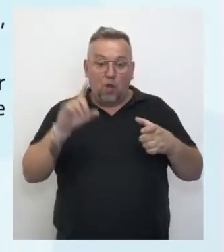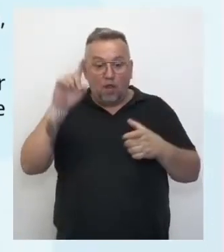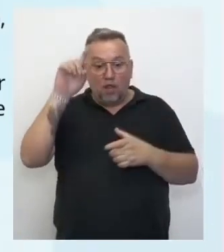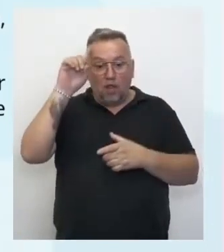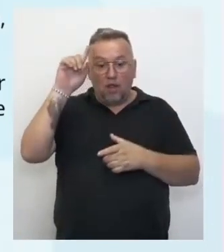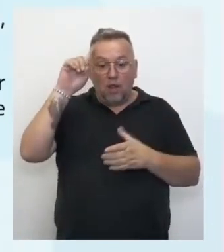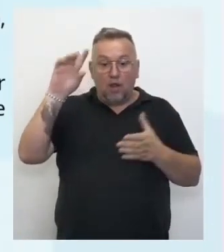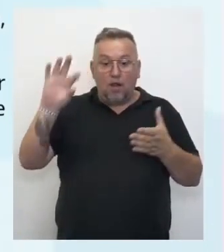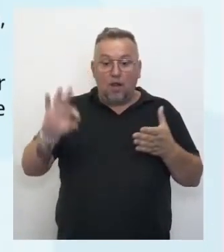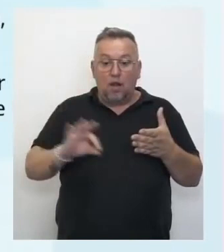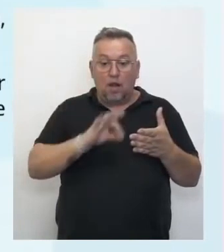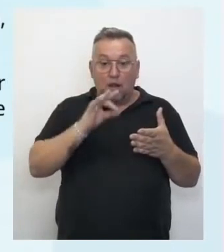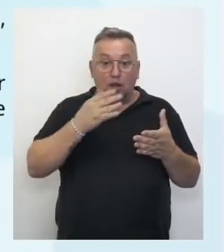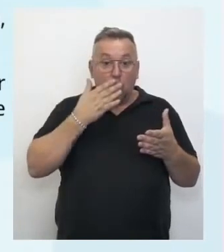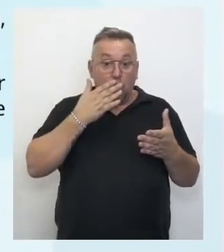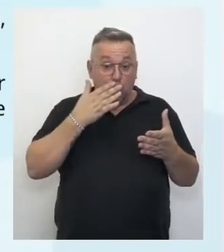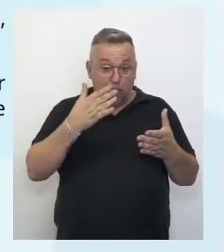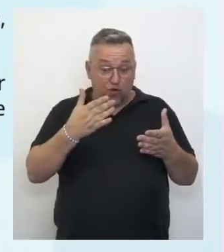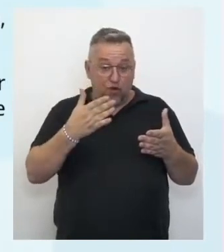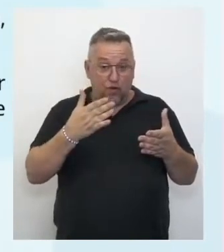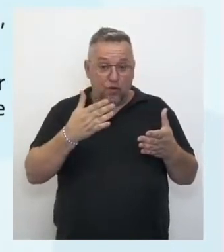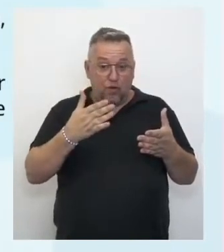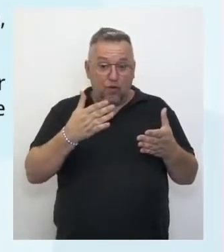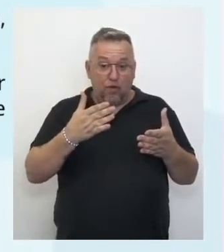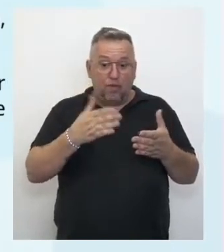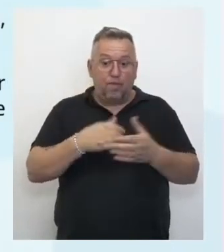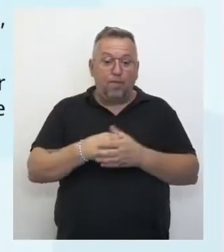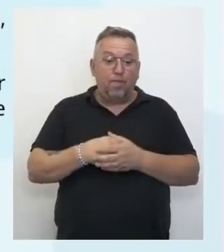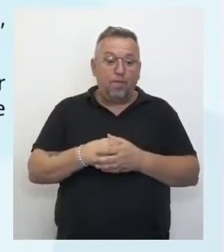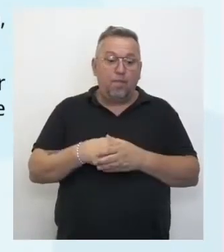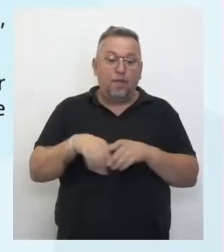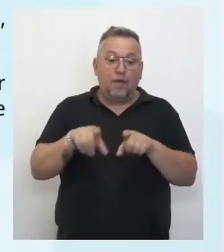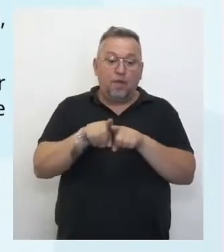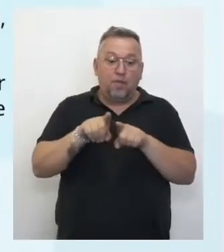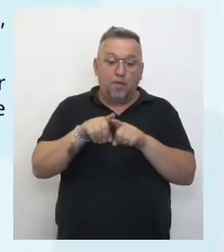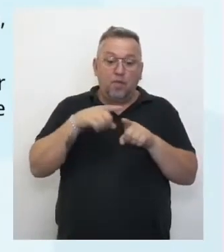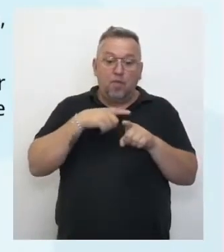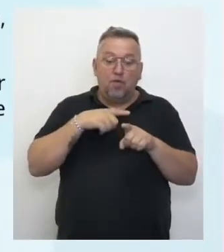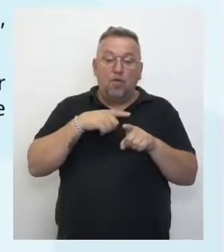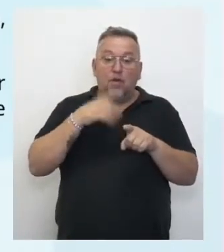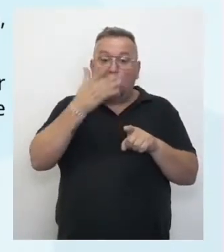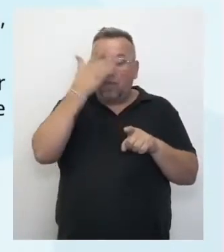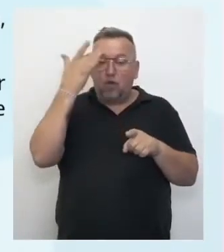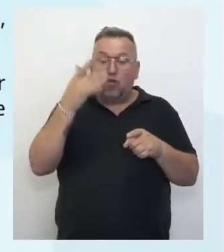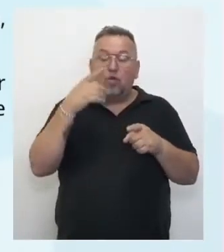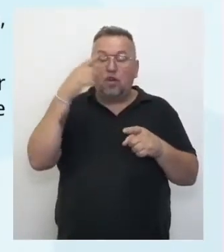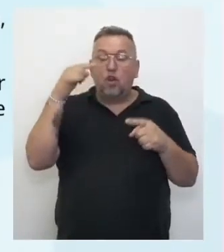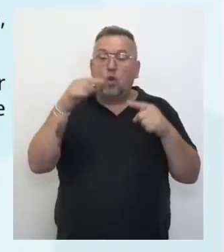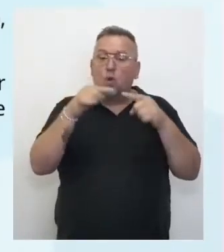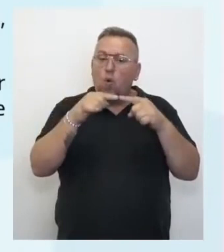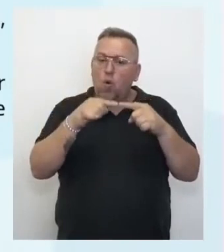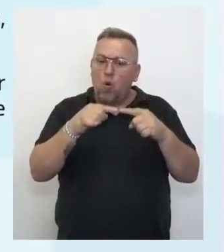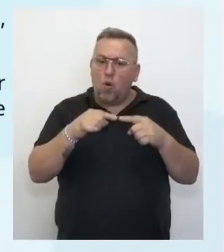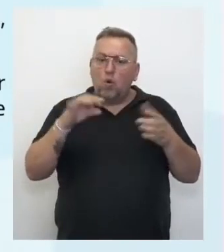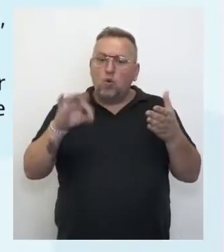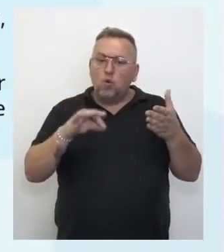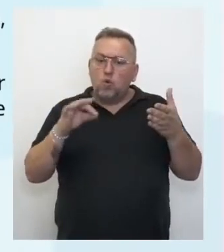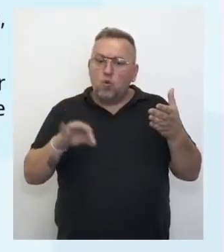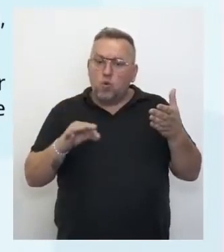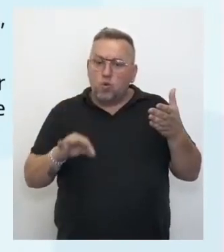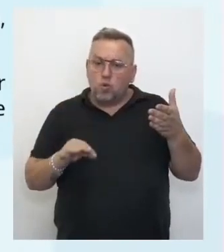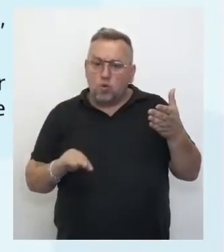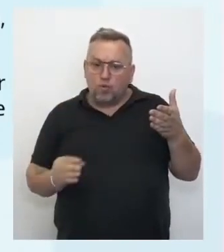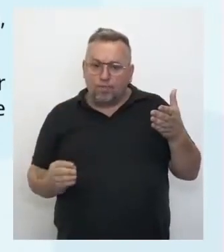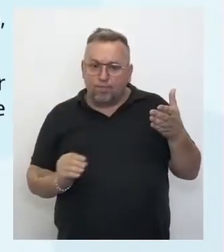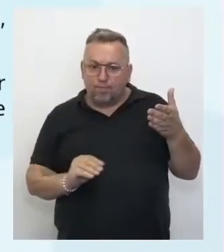data, assinatura da pessoa que está pedindo aquele abaixo-assinado e também de pessoas que concordam com aquele ponto de vista, que